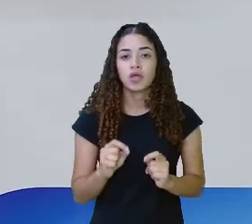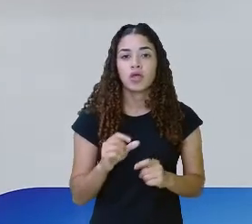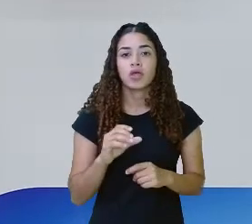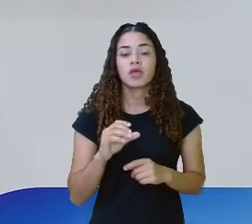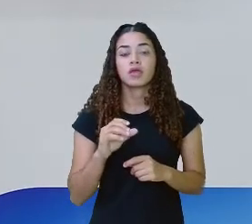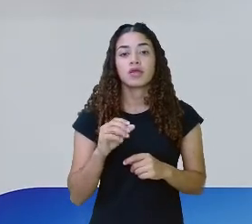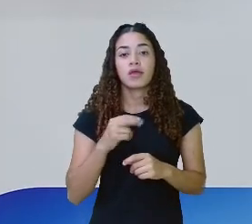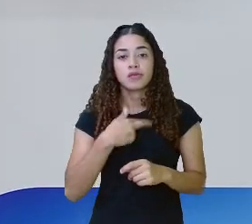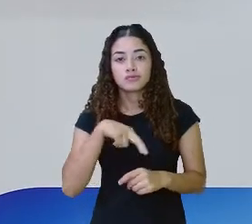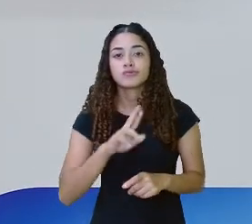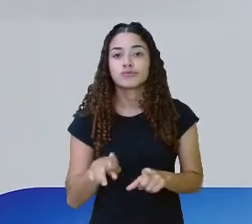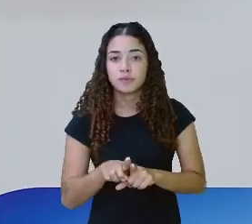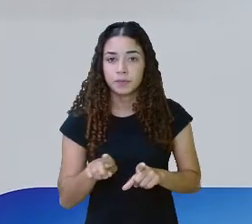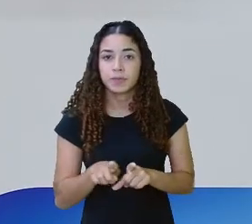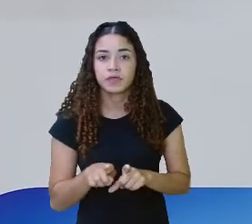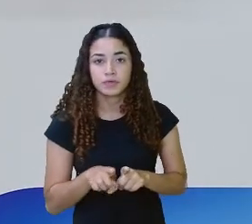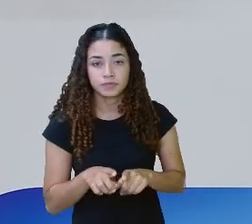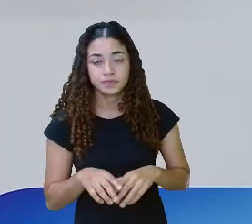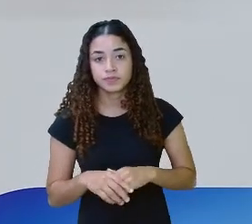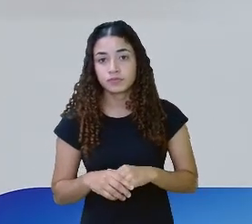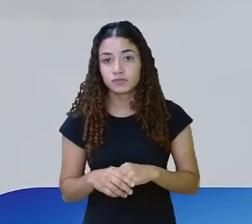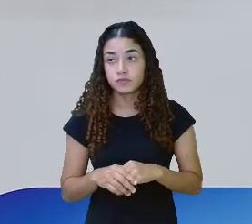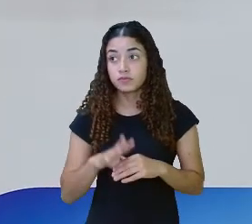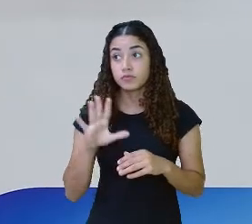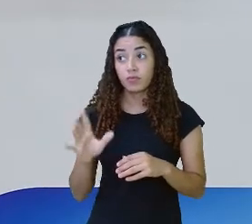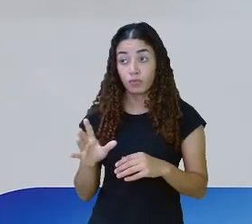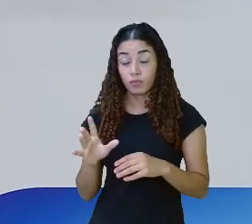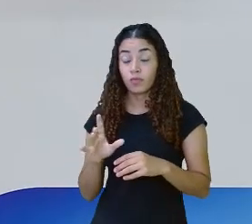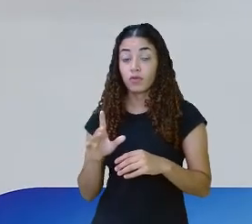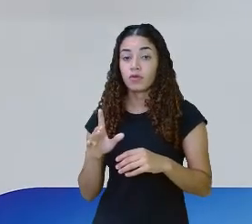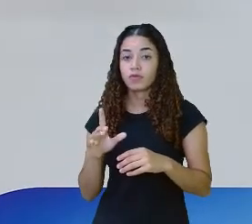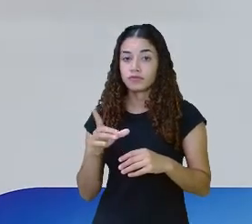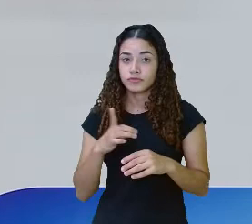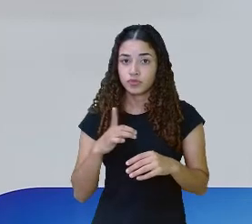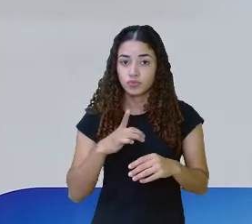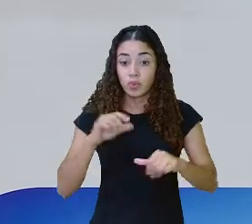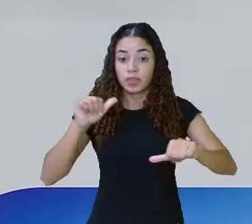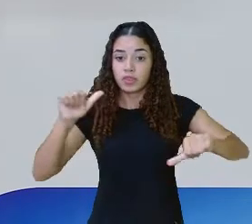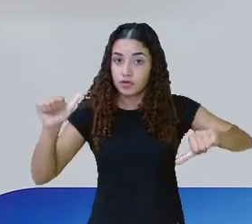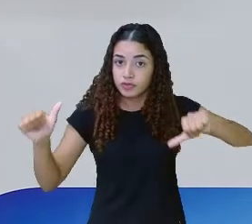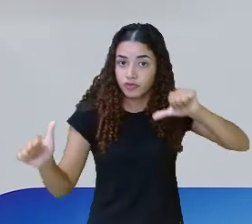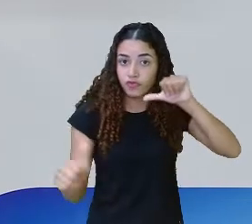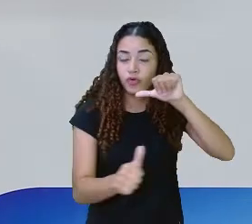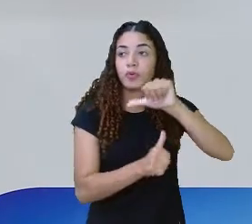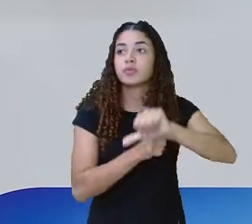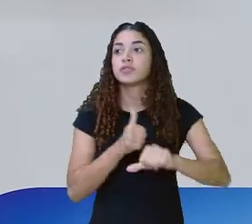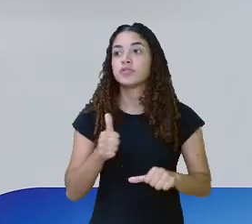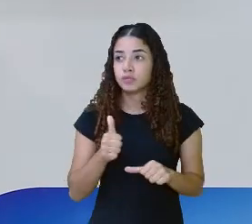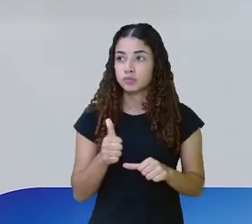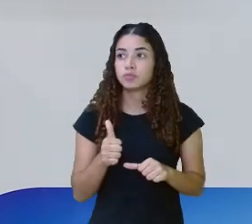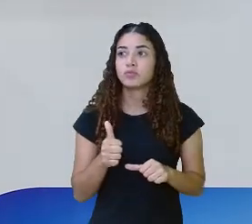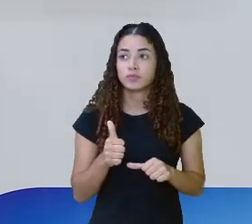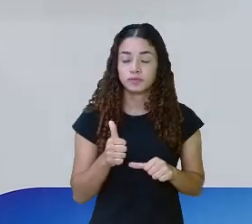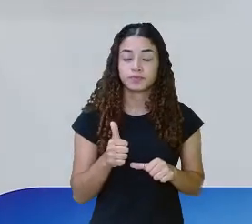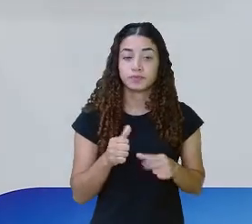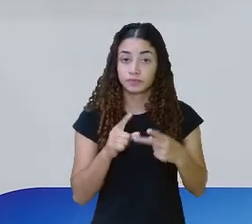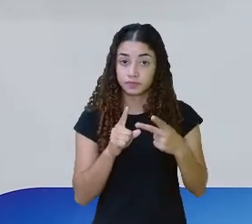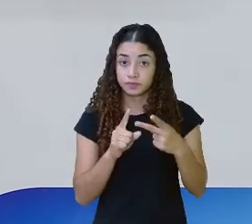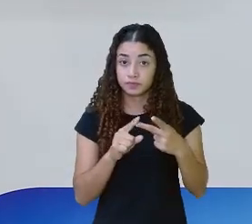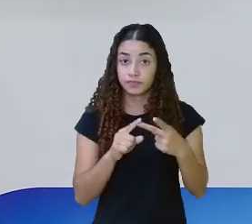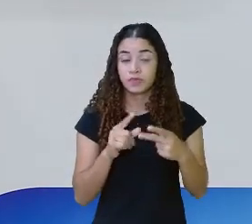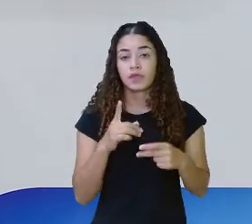tá? E o que acontece aqui? No transformismo, né, que já são